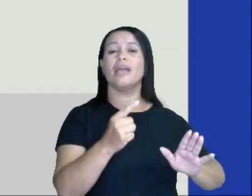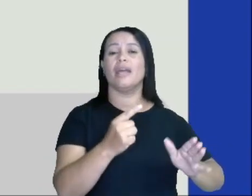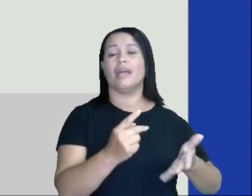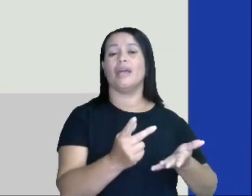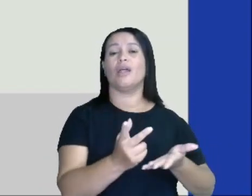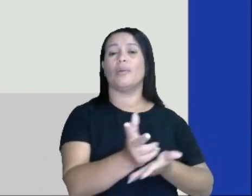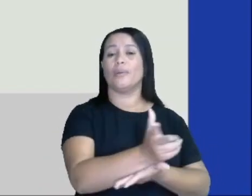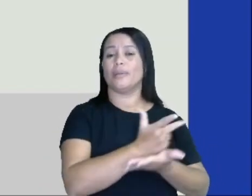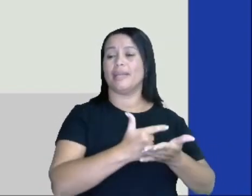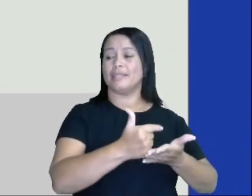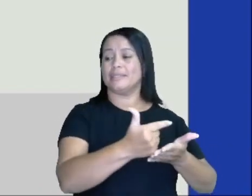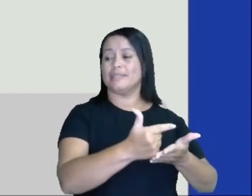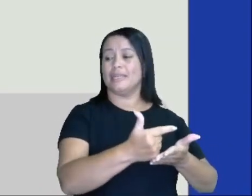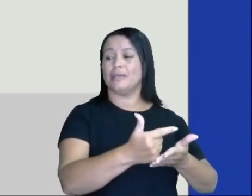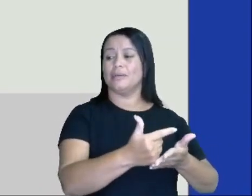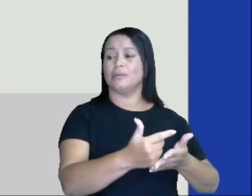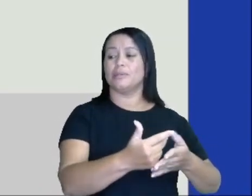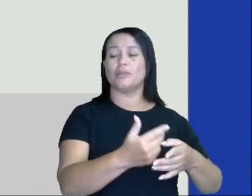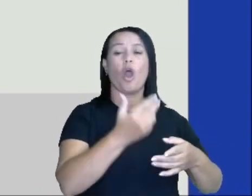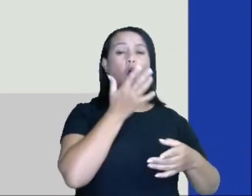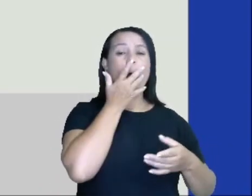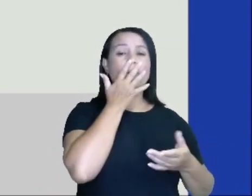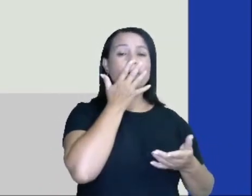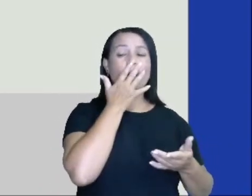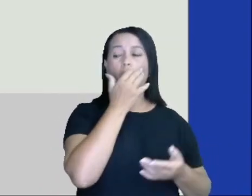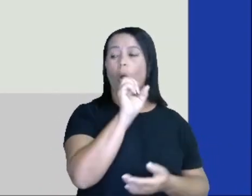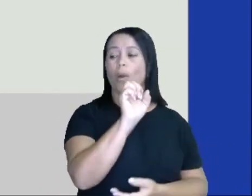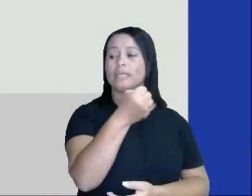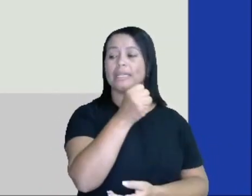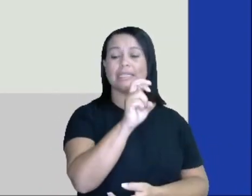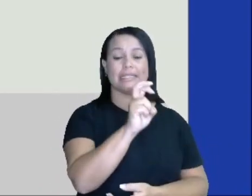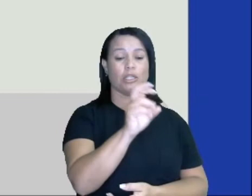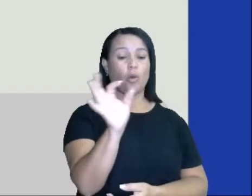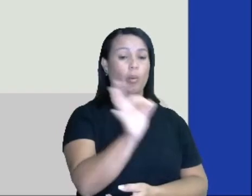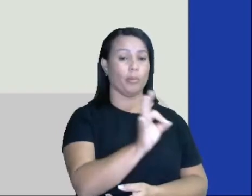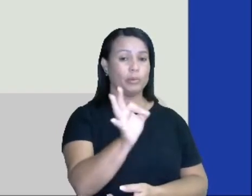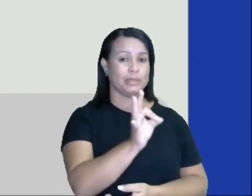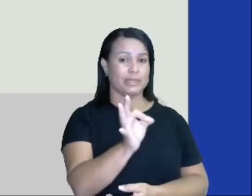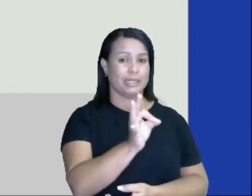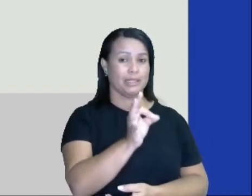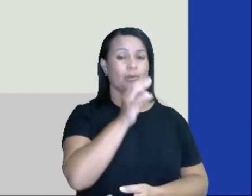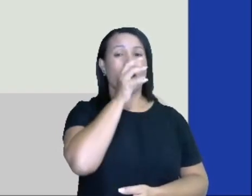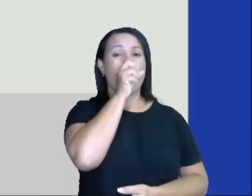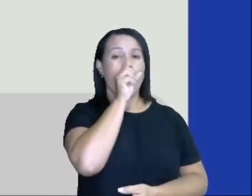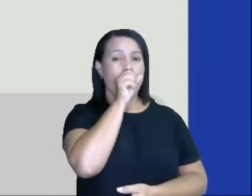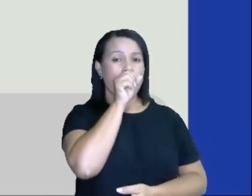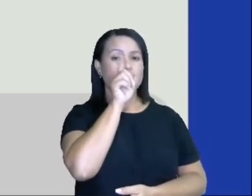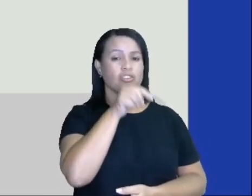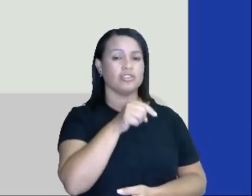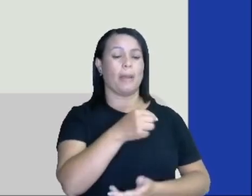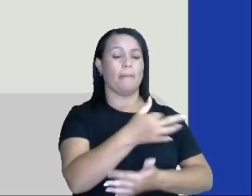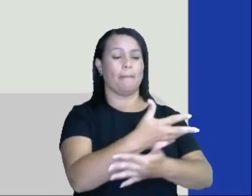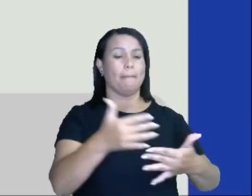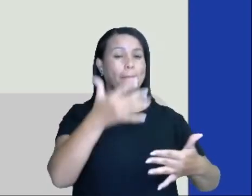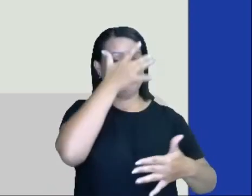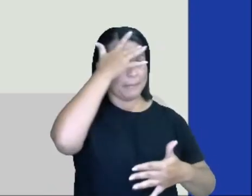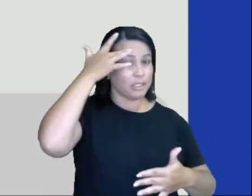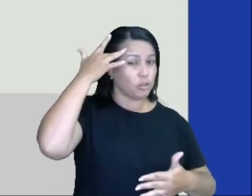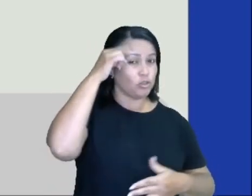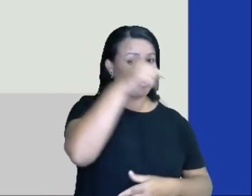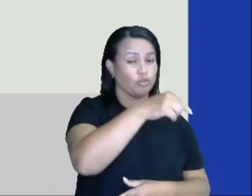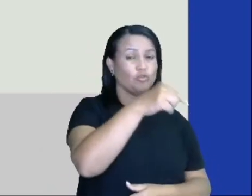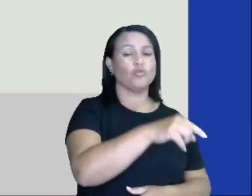representado por cores, 85% da população brasileira urbanizada